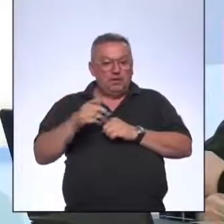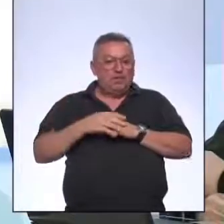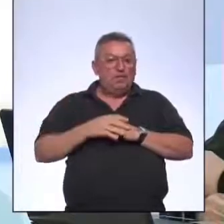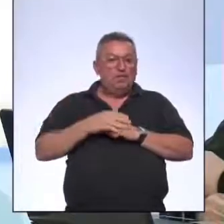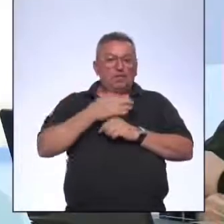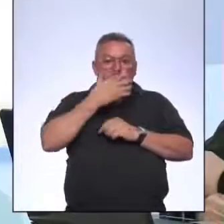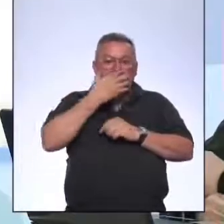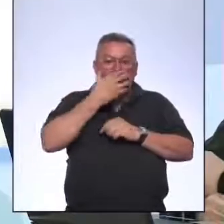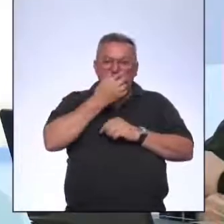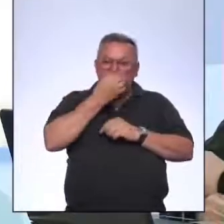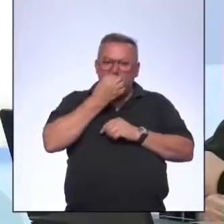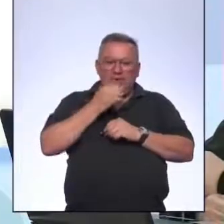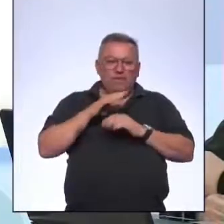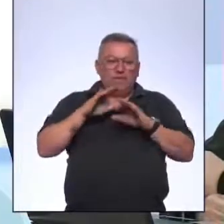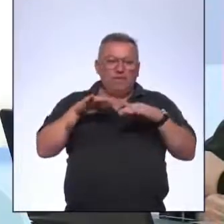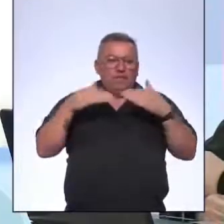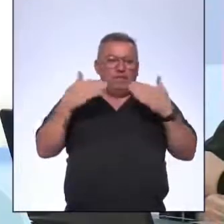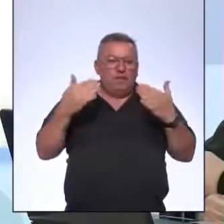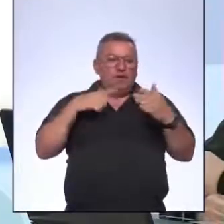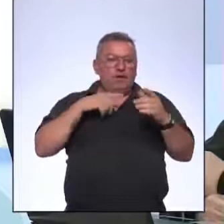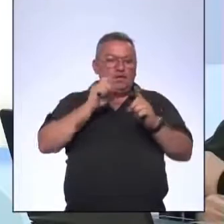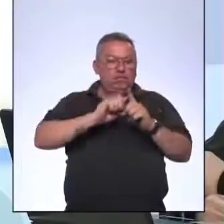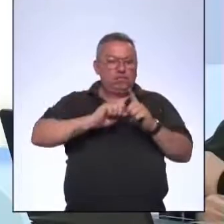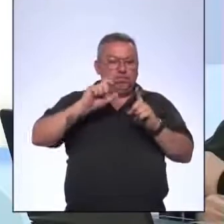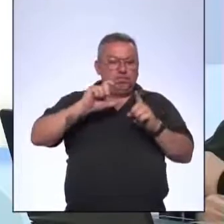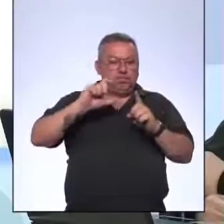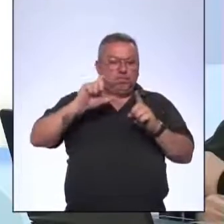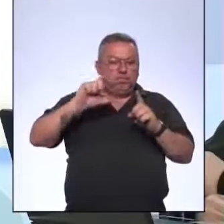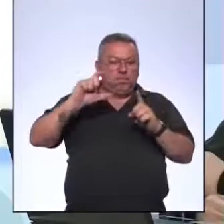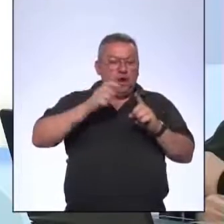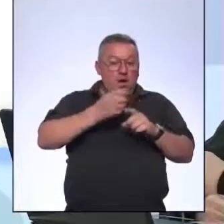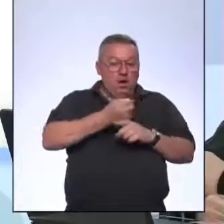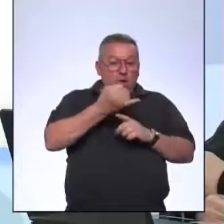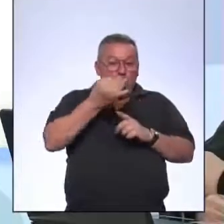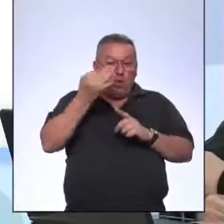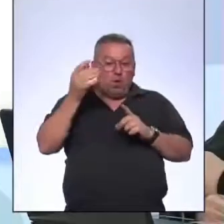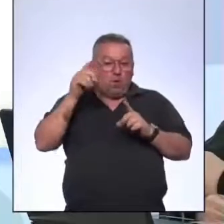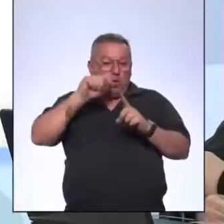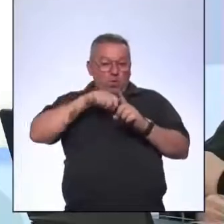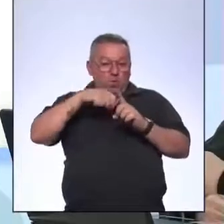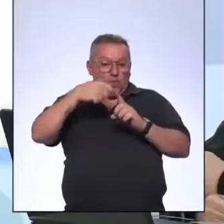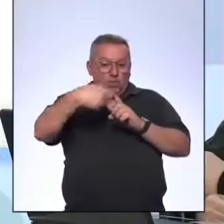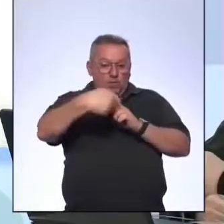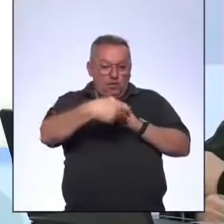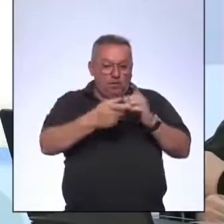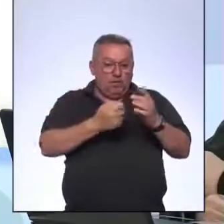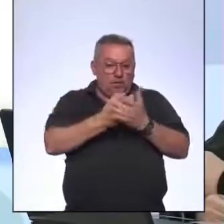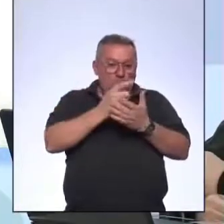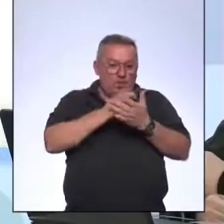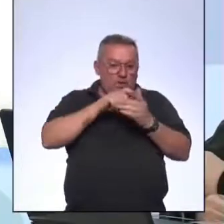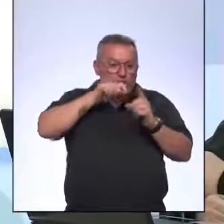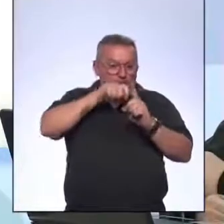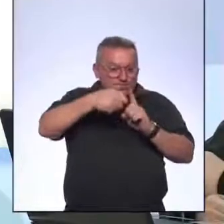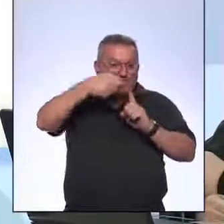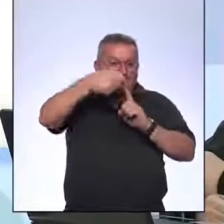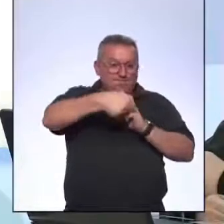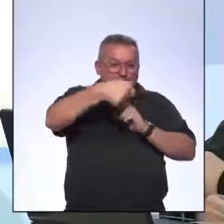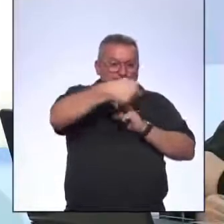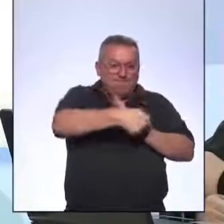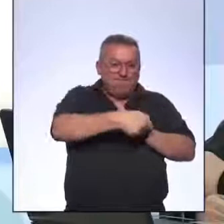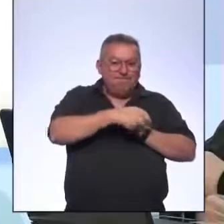correto quanto mais eu aumento a quantidade de bananas que eu estômago comprando